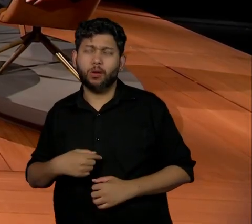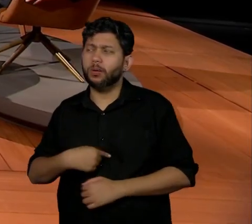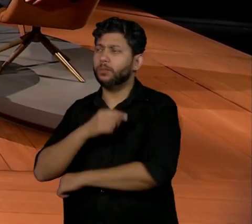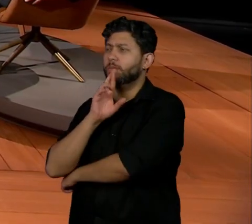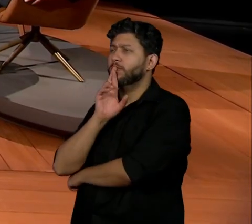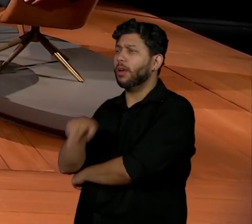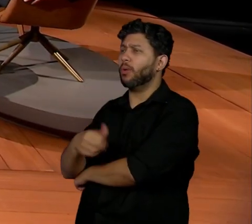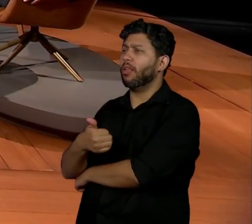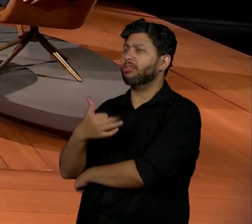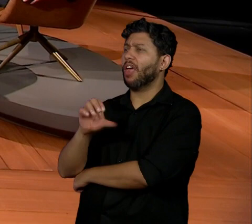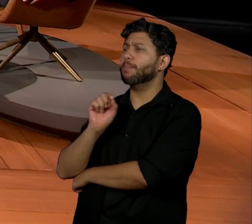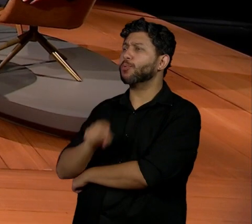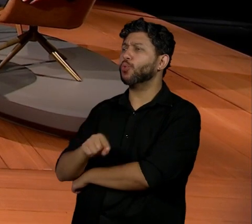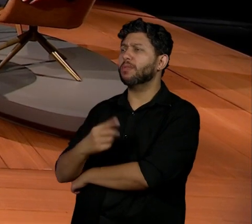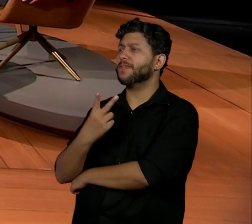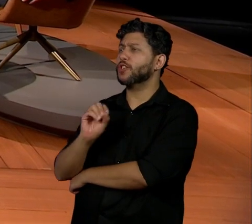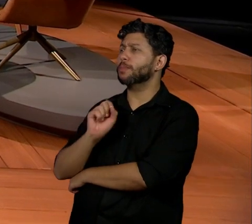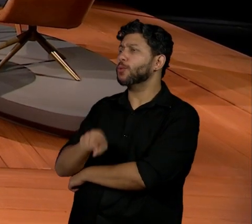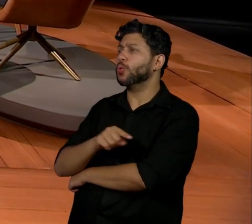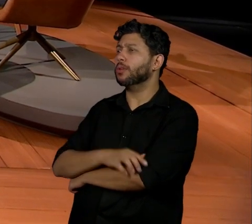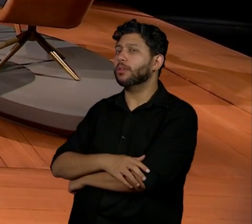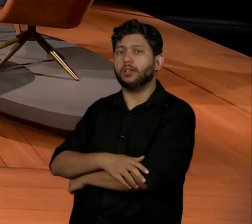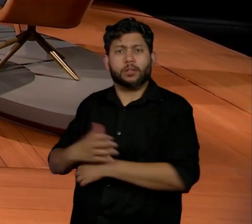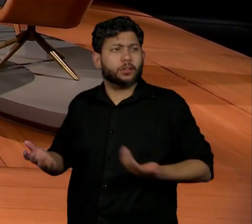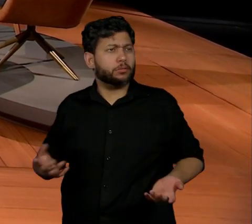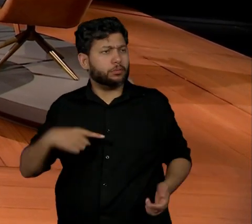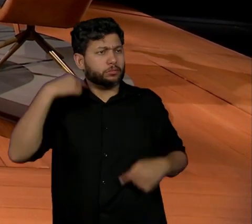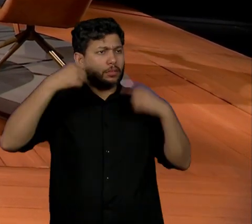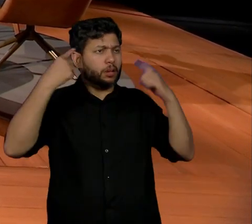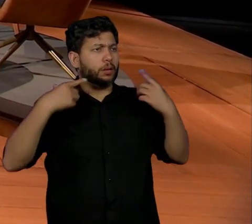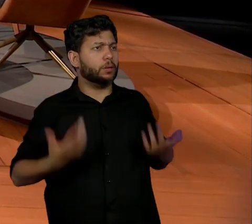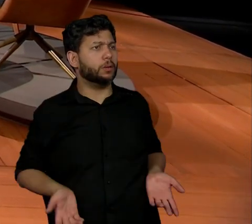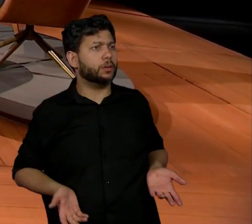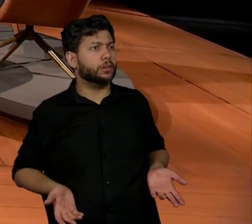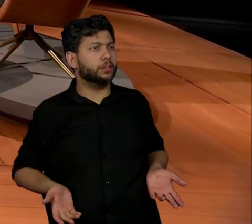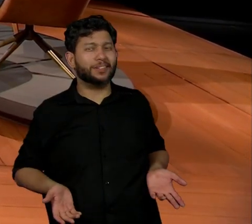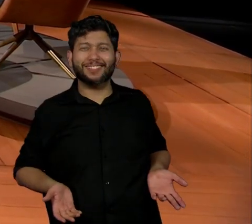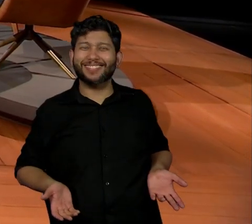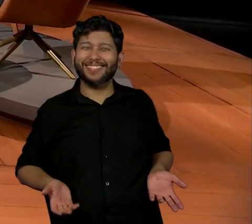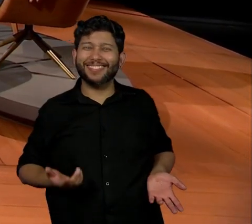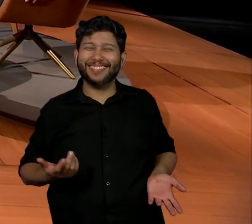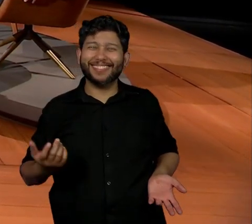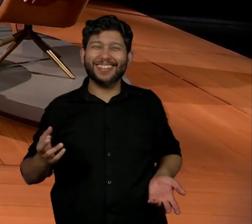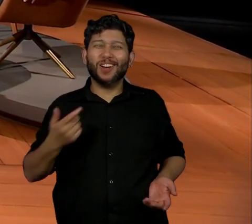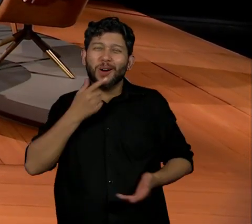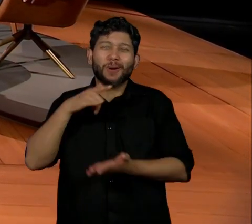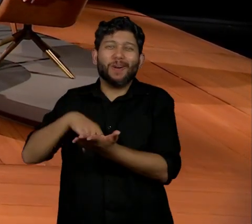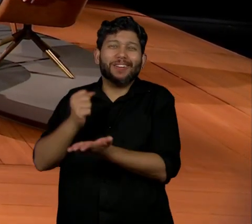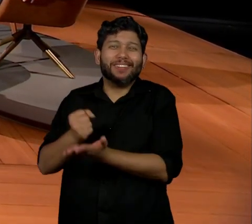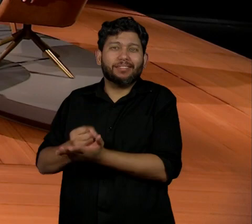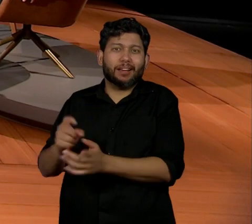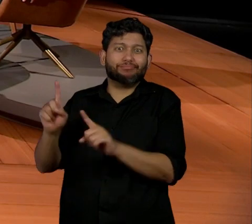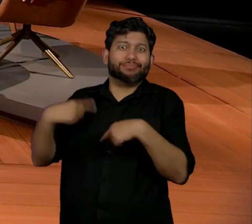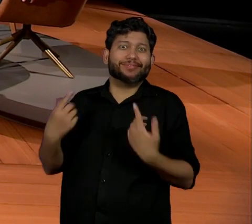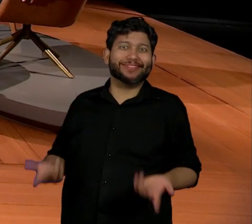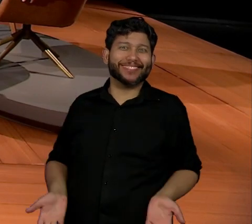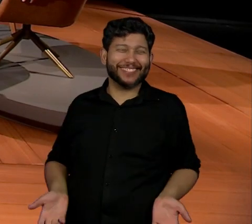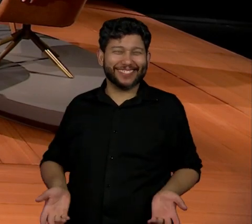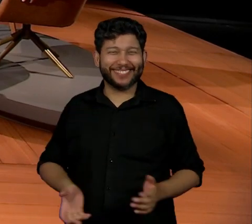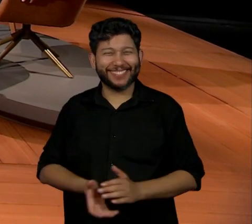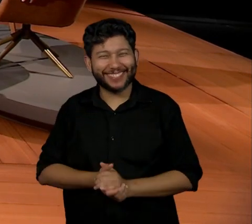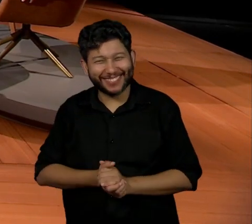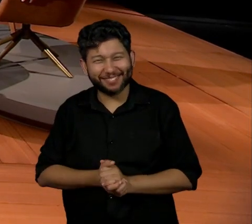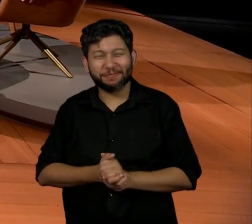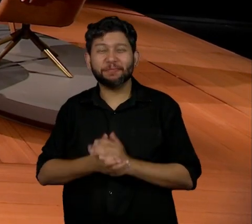mil, 20 mil. Né? Ele disse, que é isso, está louco, o Enfio ganha 6, quer ganhar 20. Eu digo, você perguntou, então. Né? Perguntar